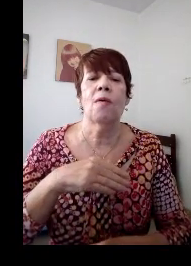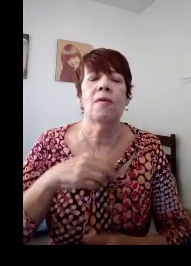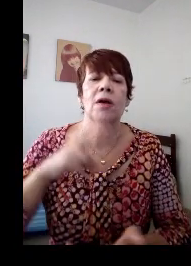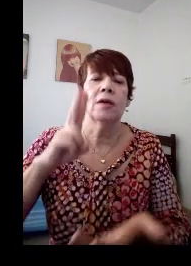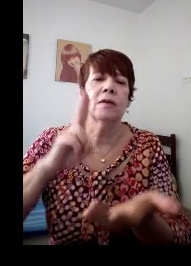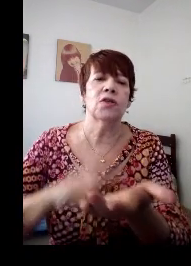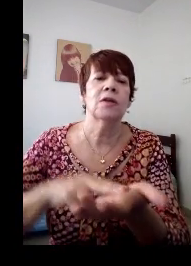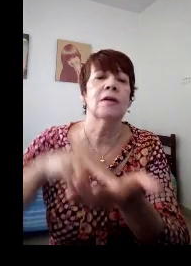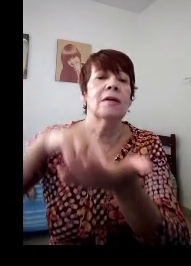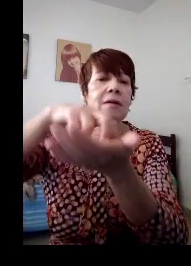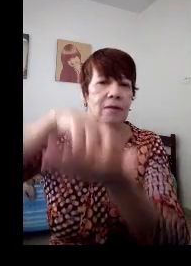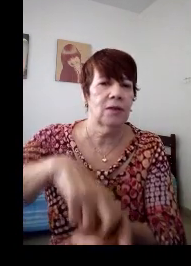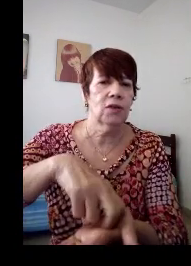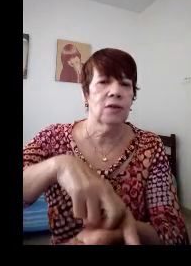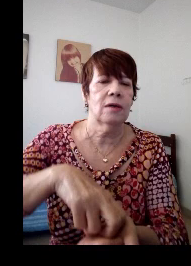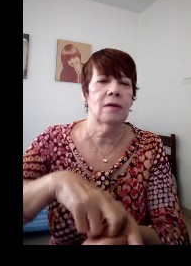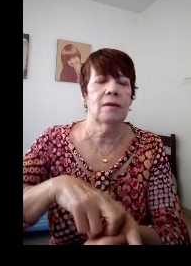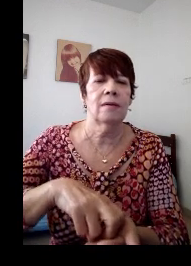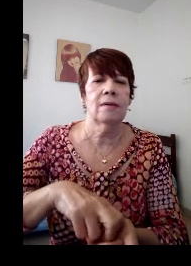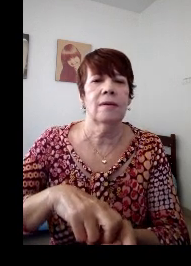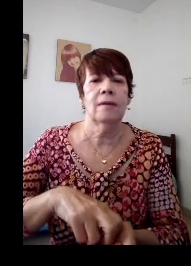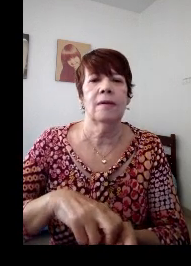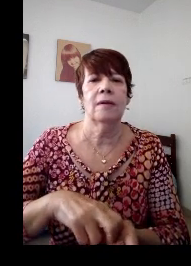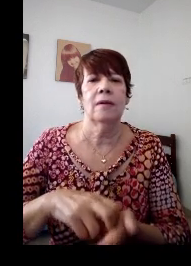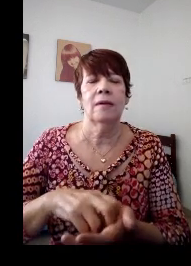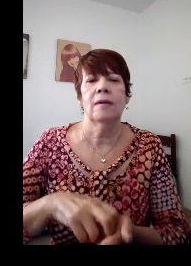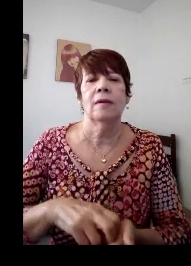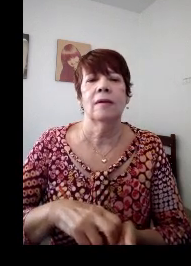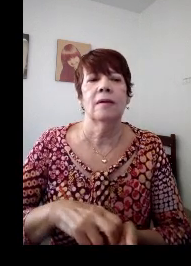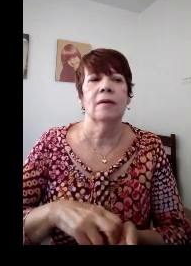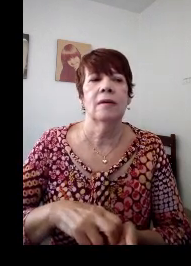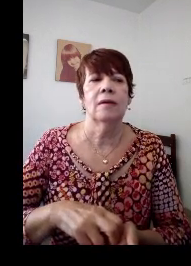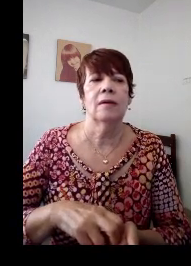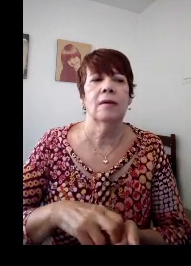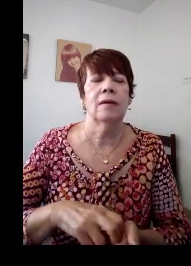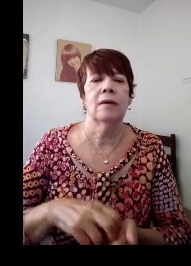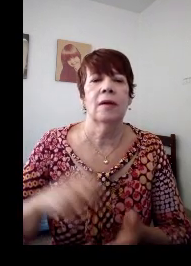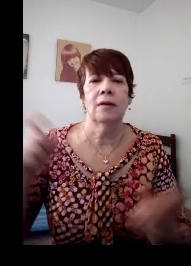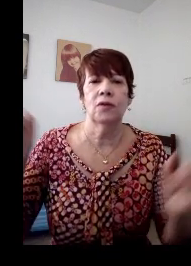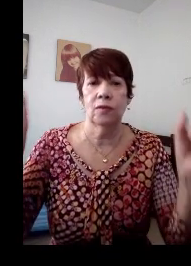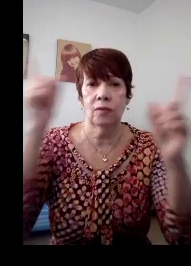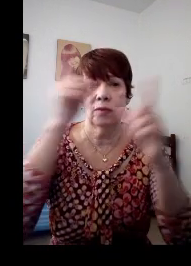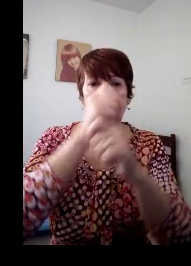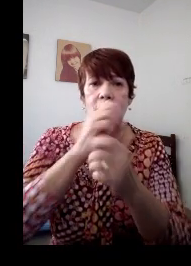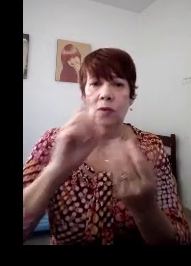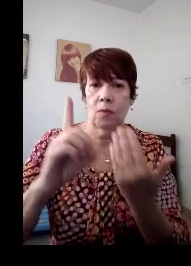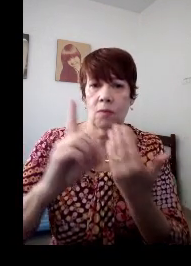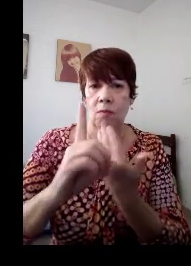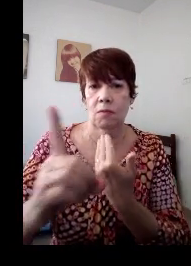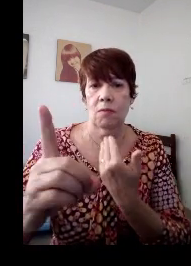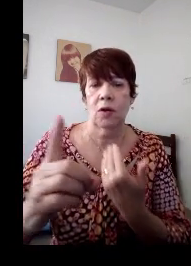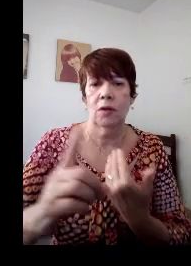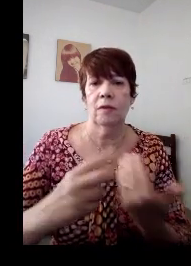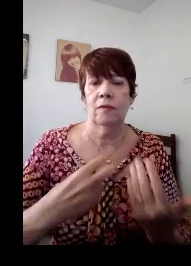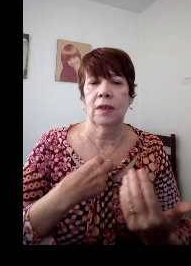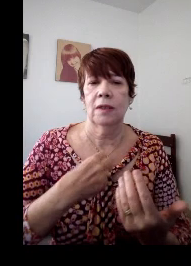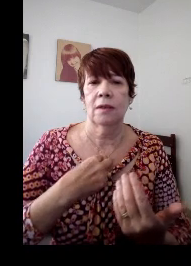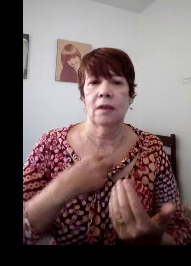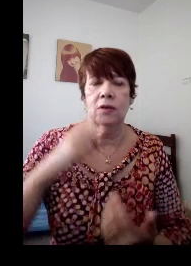mal e quão amargo é deixares o Senhor teu Deus, e não teres temor de mim,